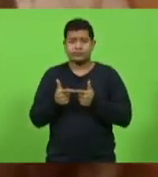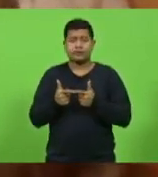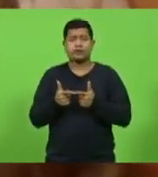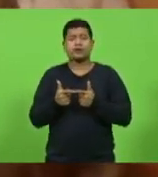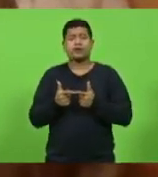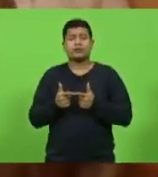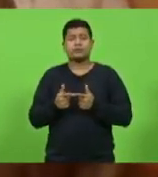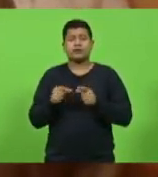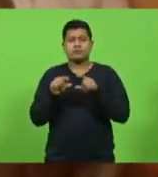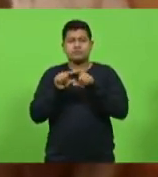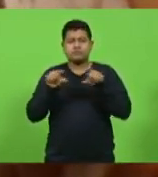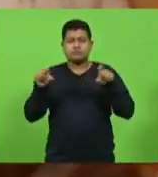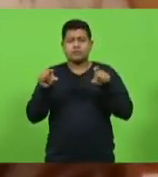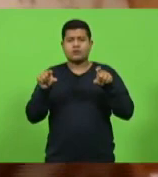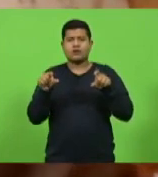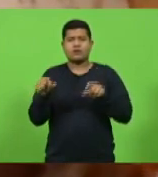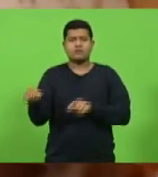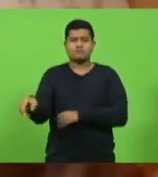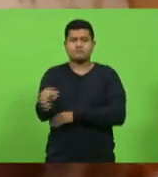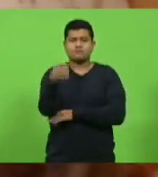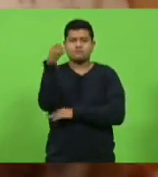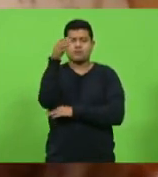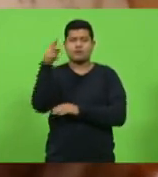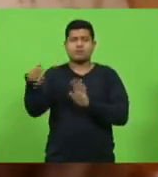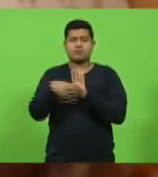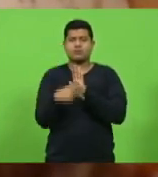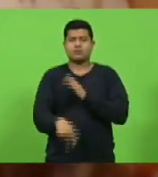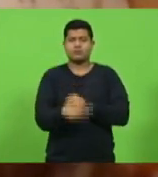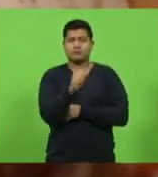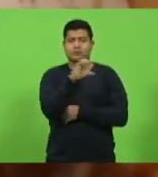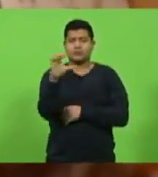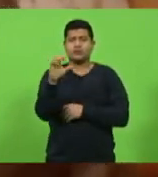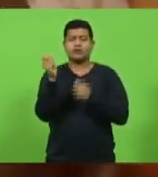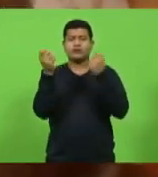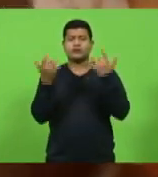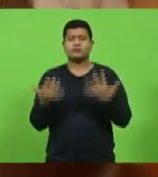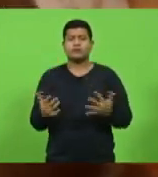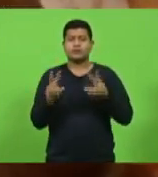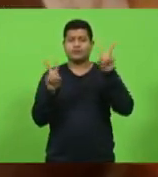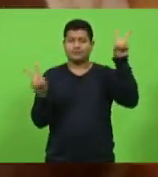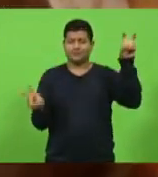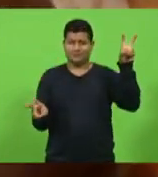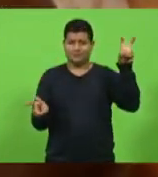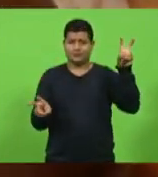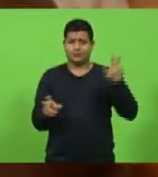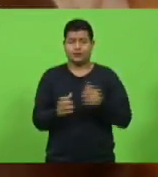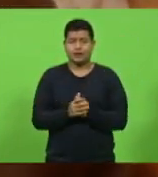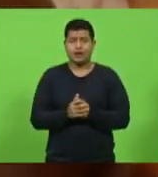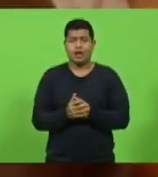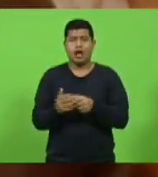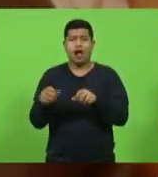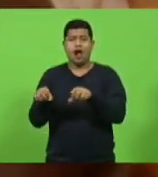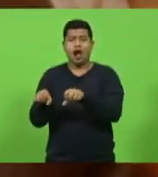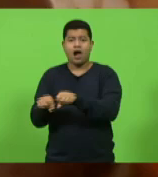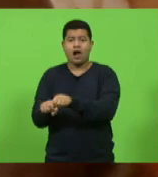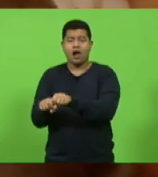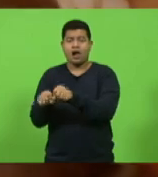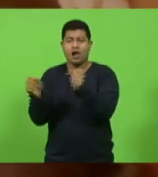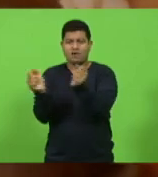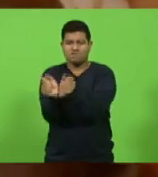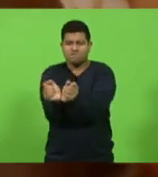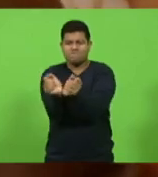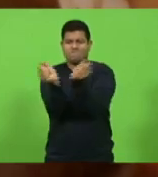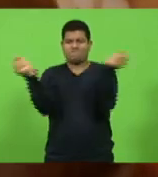estrofe do hino do Estado de Santa Catarina, que diz, aspas, quebrou-se a algema do